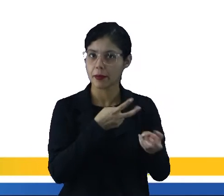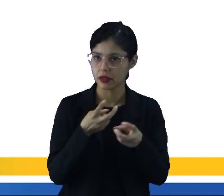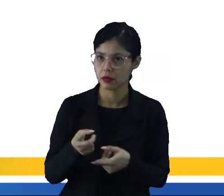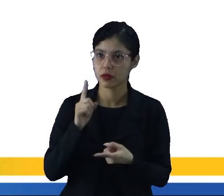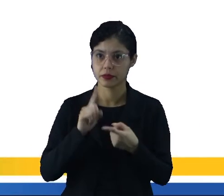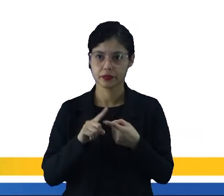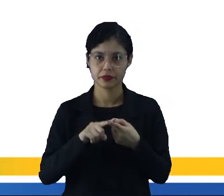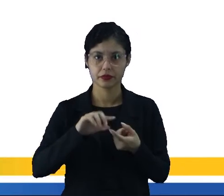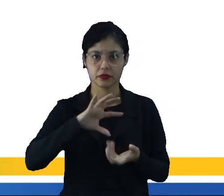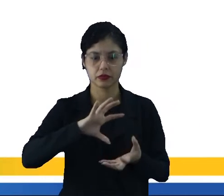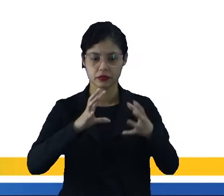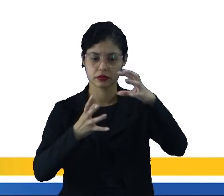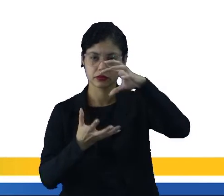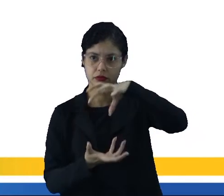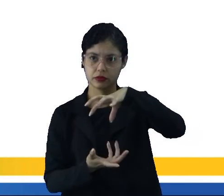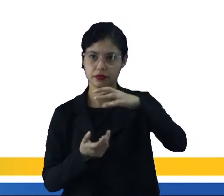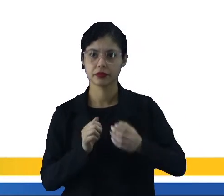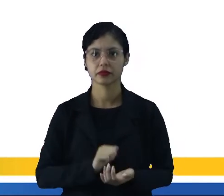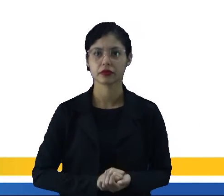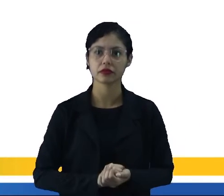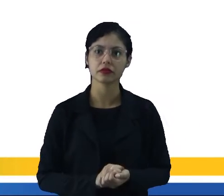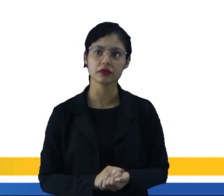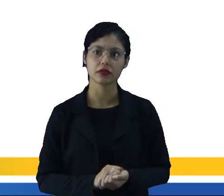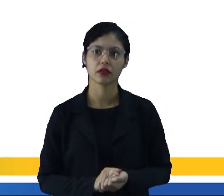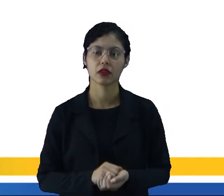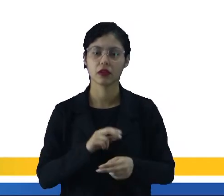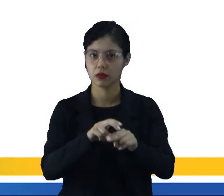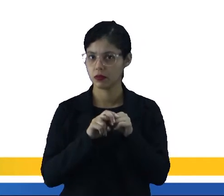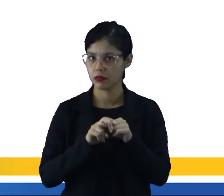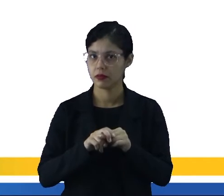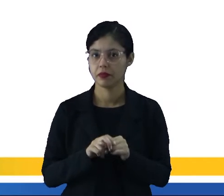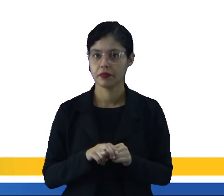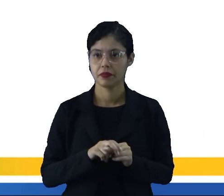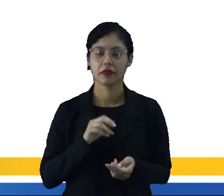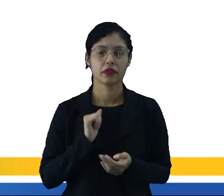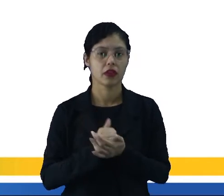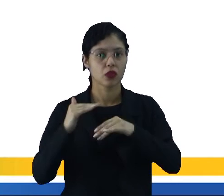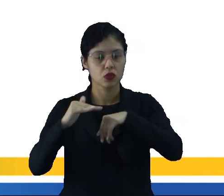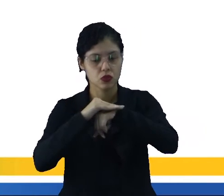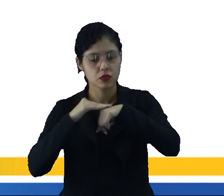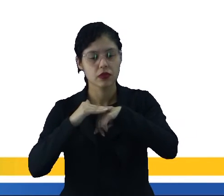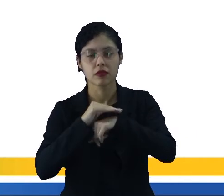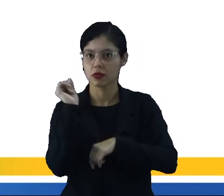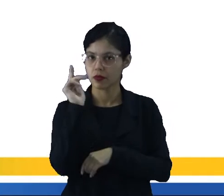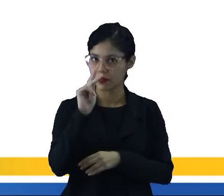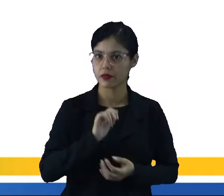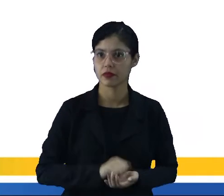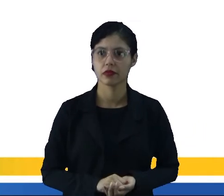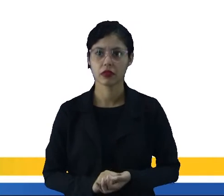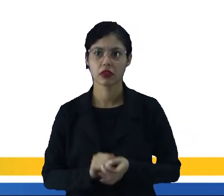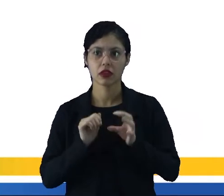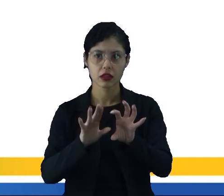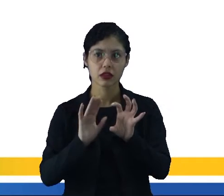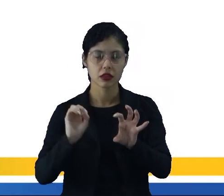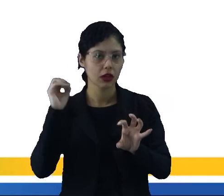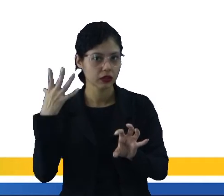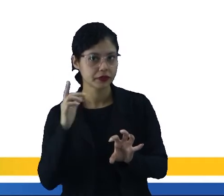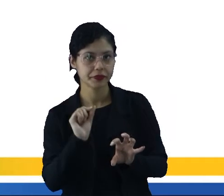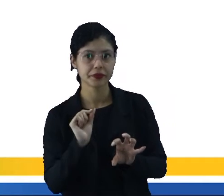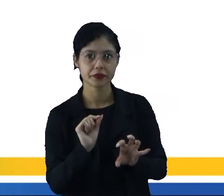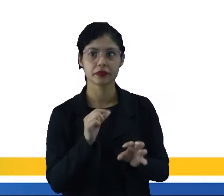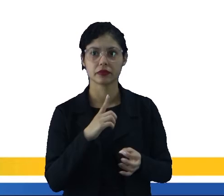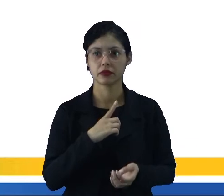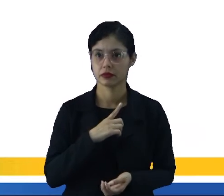o porquê pelo Contorno por conta do formato da sua superfície Beleza o formato da sua